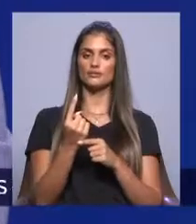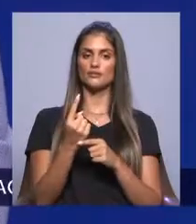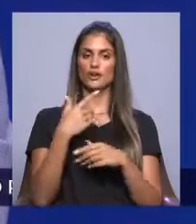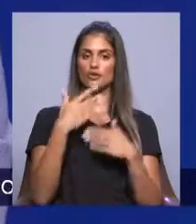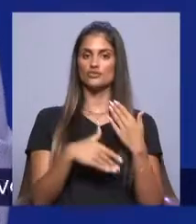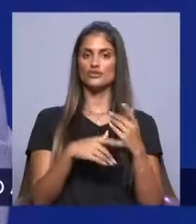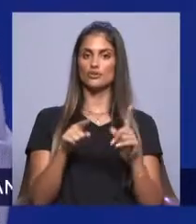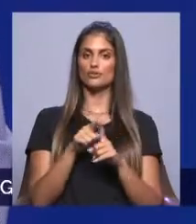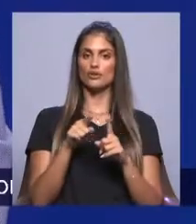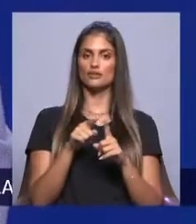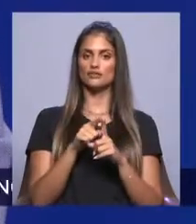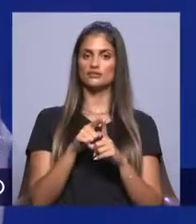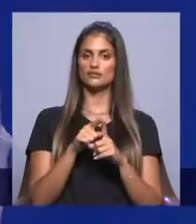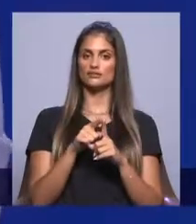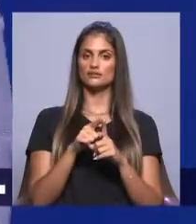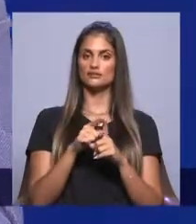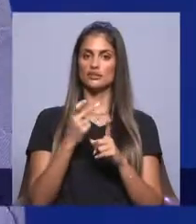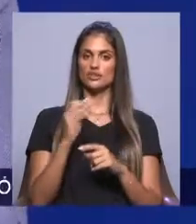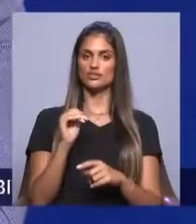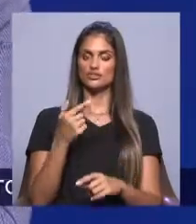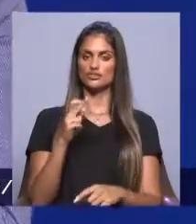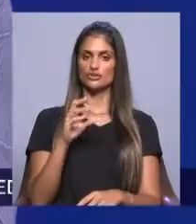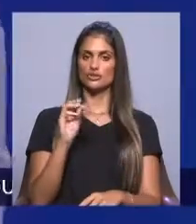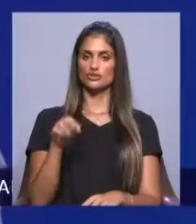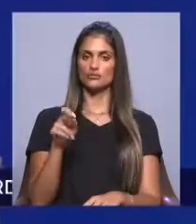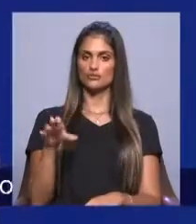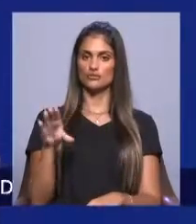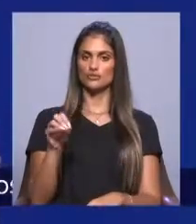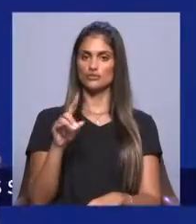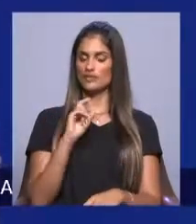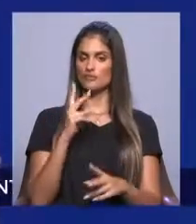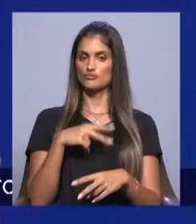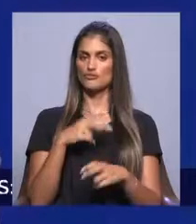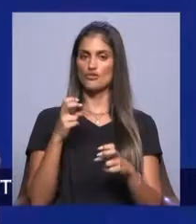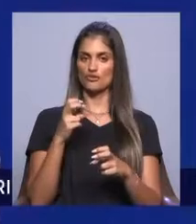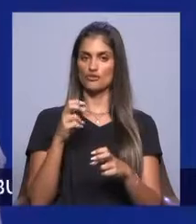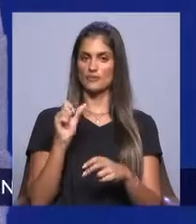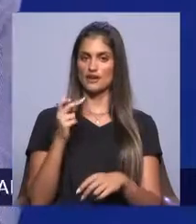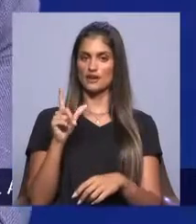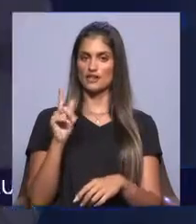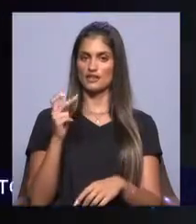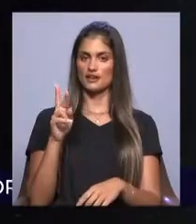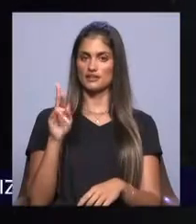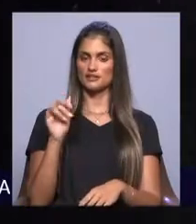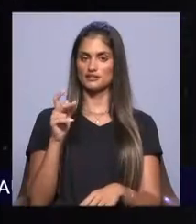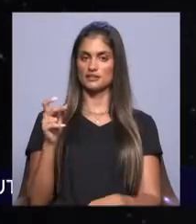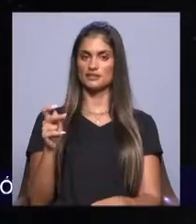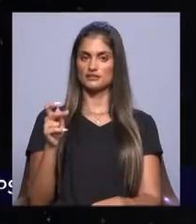aconteceu aqui uma espécie de quase jackpot para os astrónomos. Porque conseguiram encontrar uma galáxia